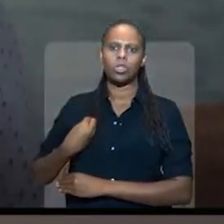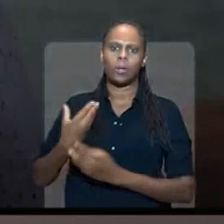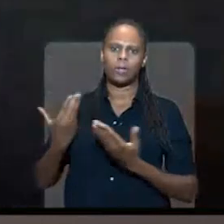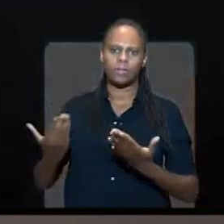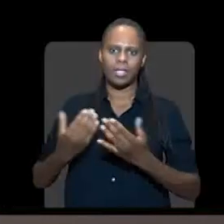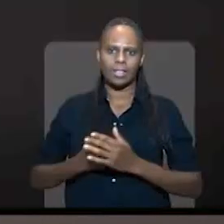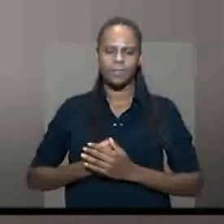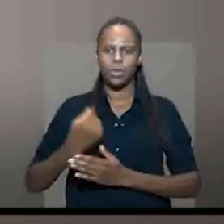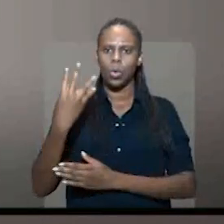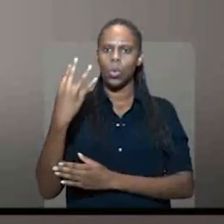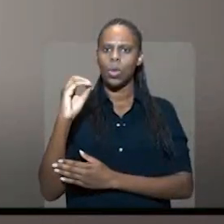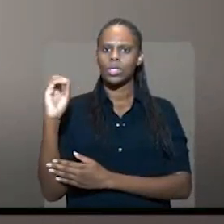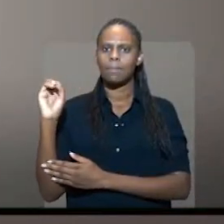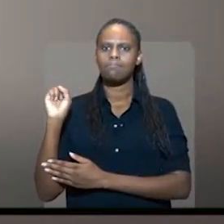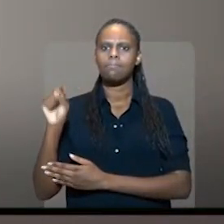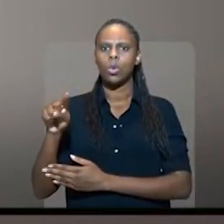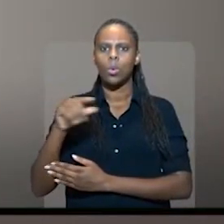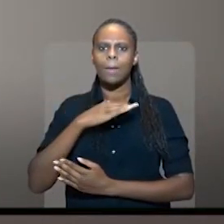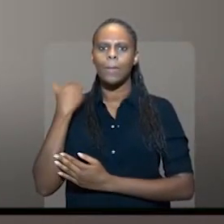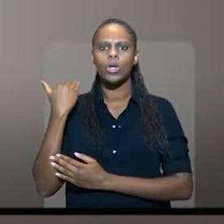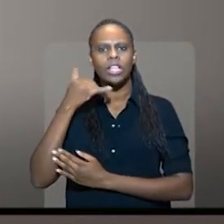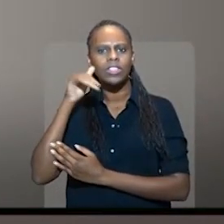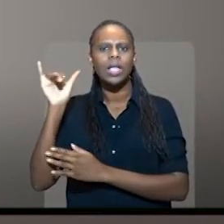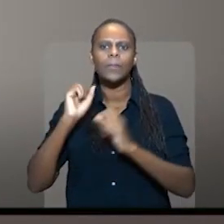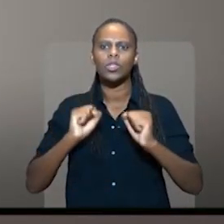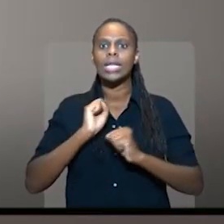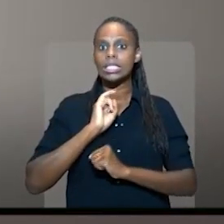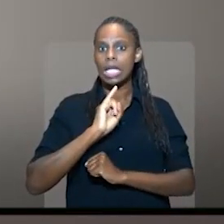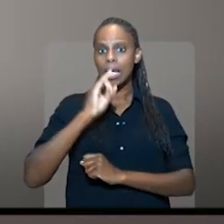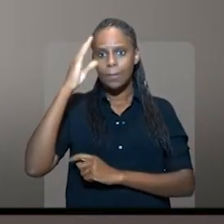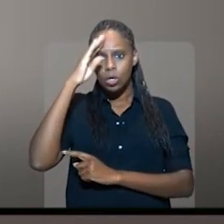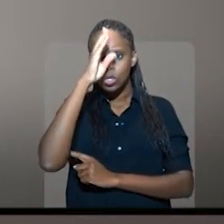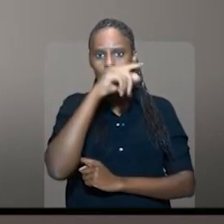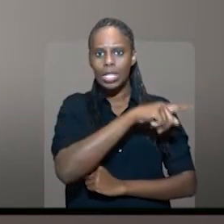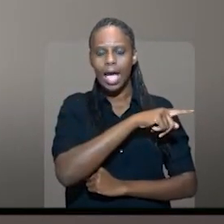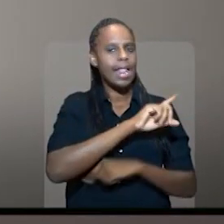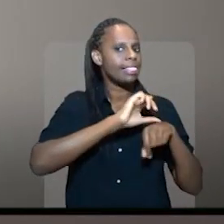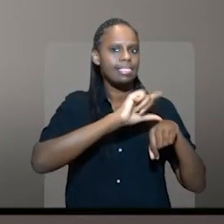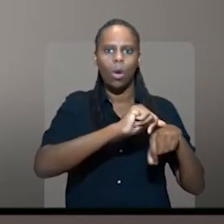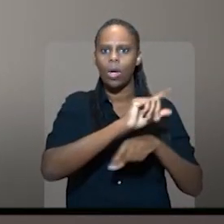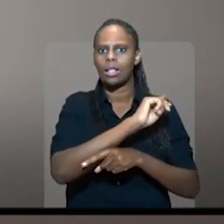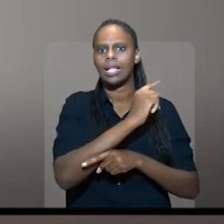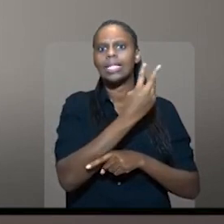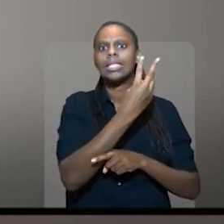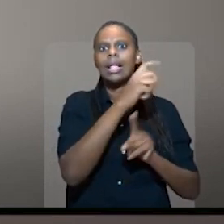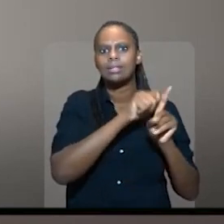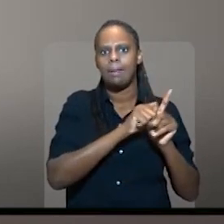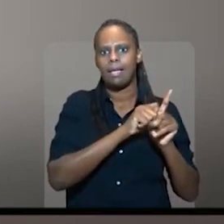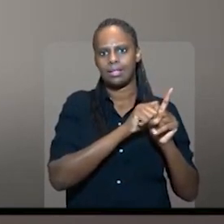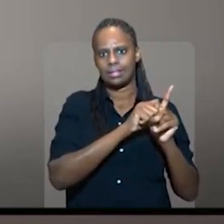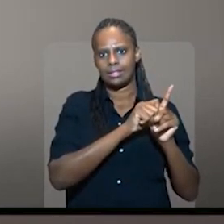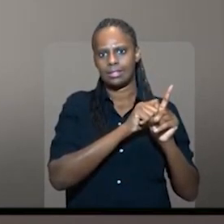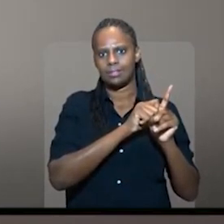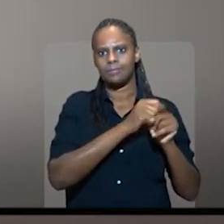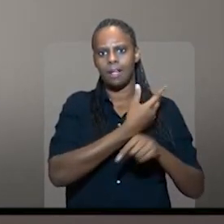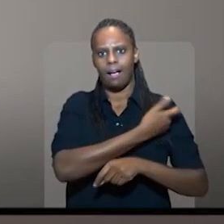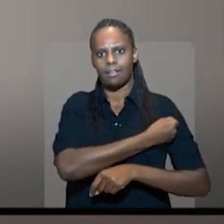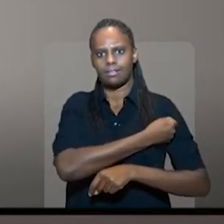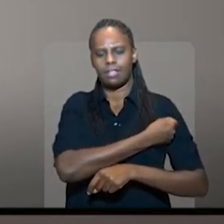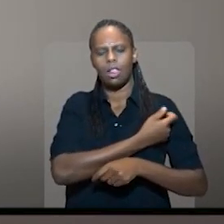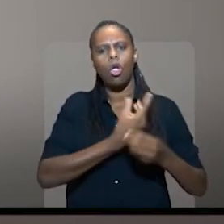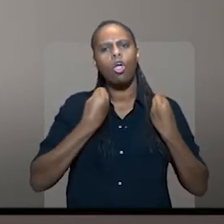vida. 400 mil mortes poderiam ter sido evitadas se Bolsonaro não tivesse atrasado a vacina por